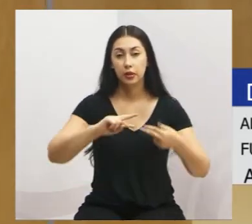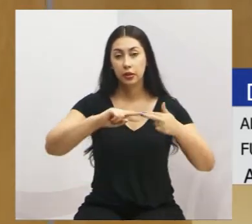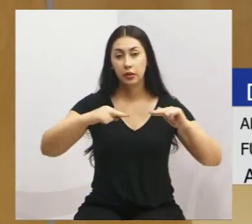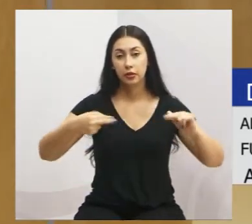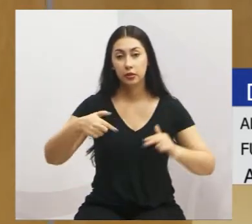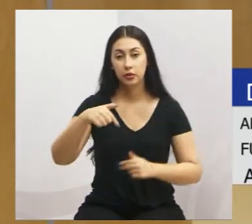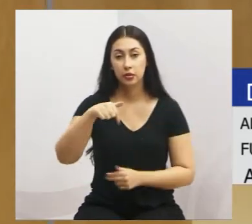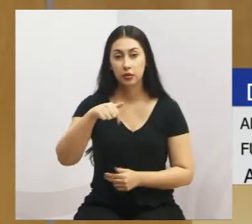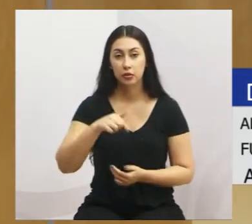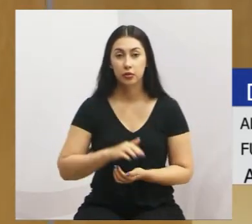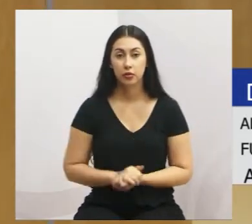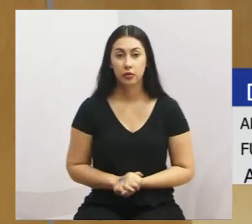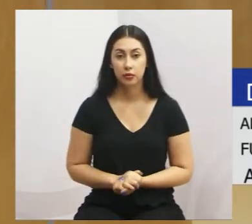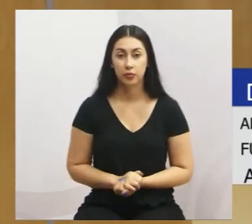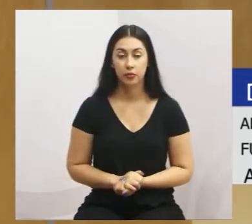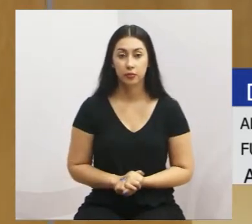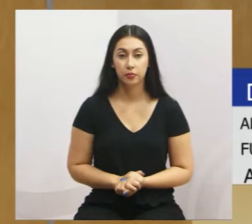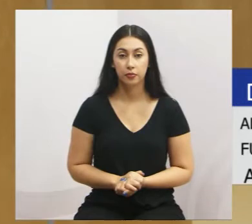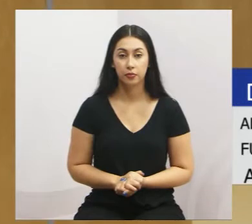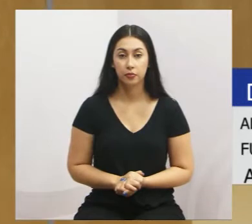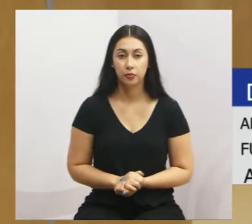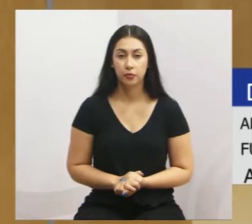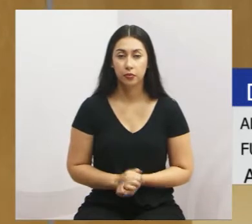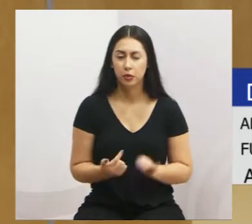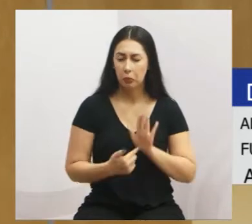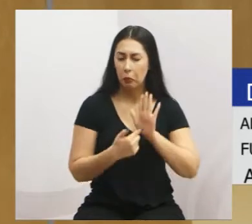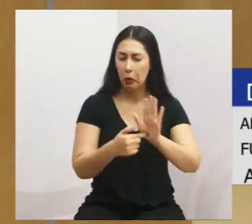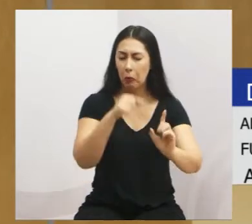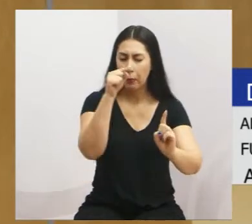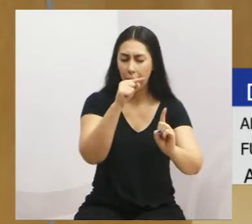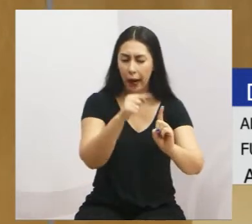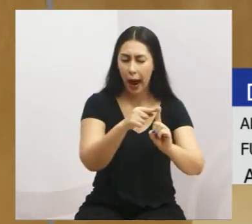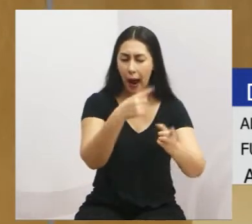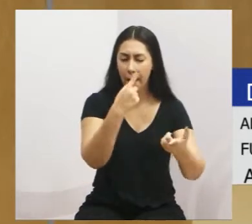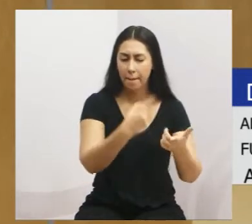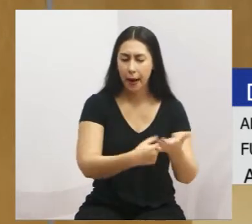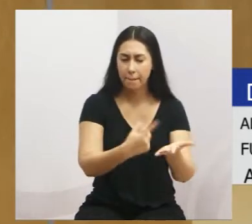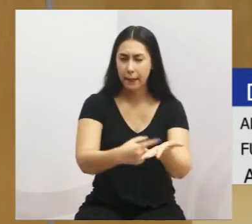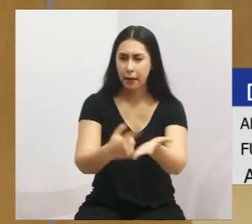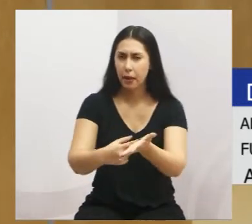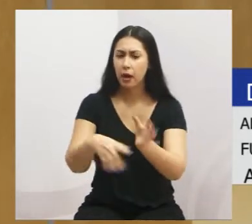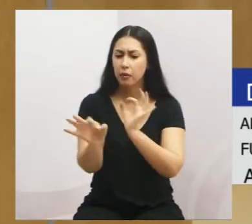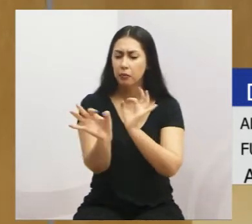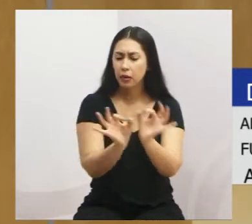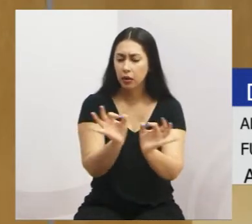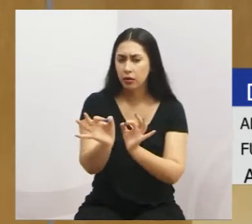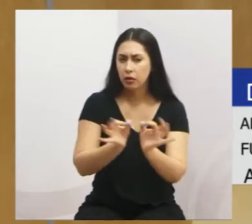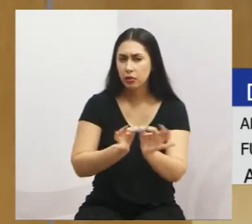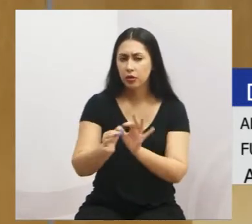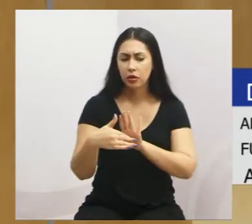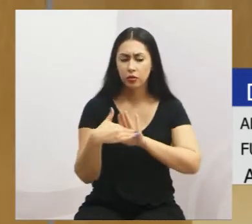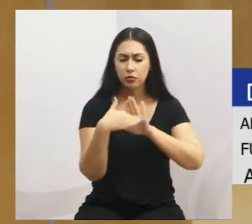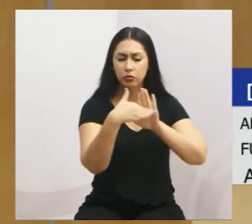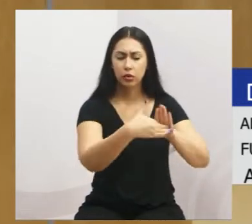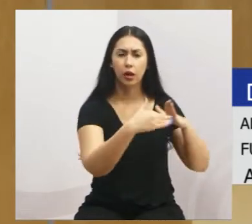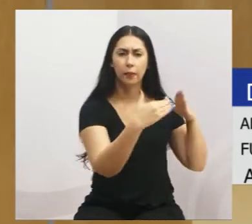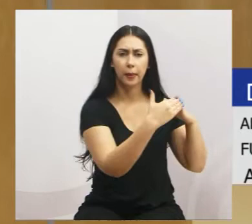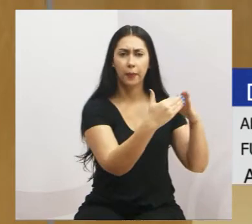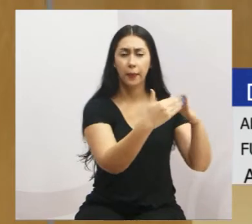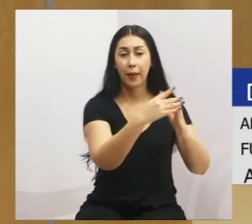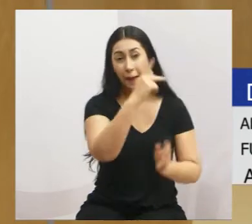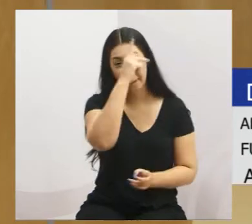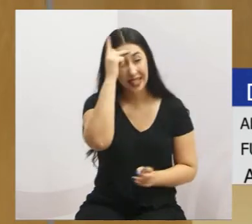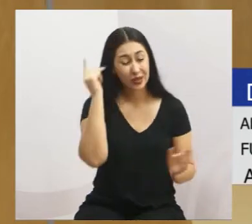7º, traçar diretrizes, estabelecer metas, planejar o atendimento habitacional à população de baixa